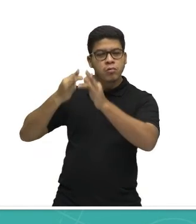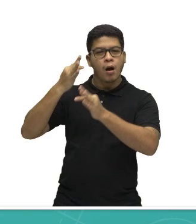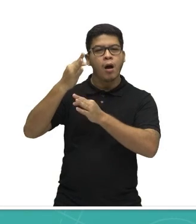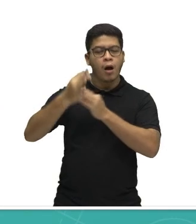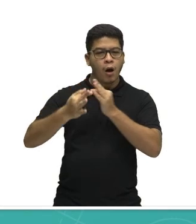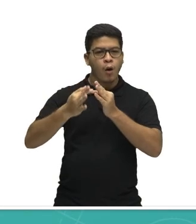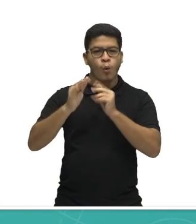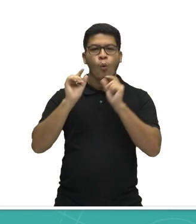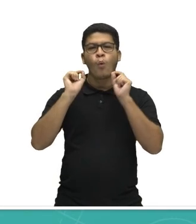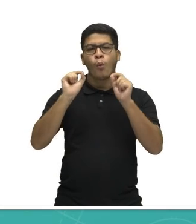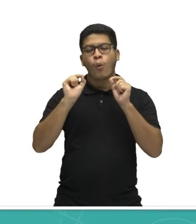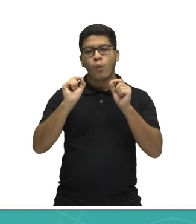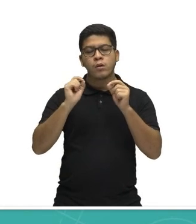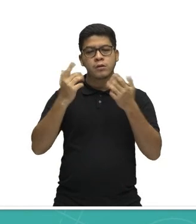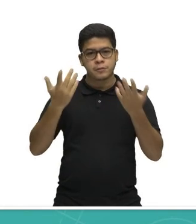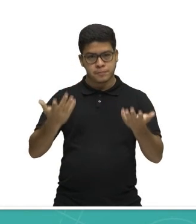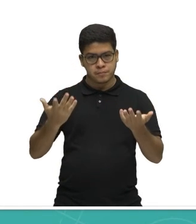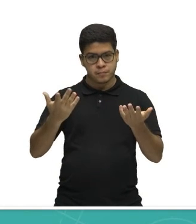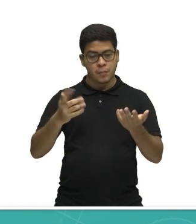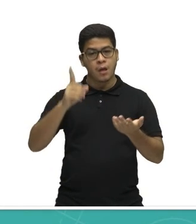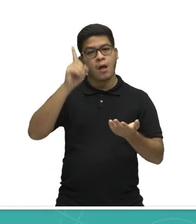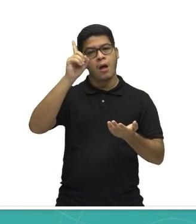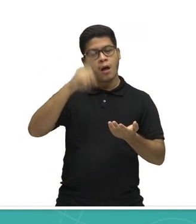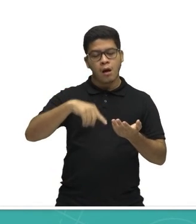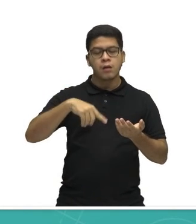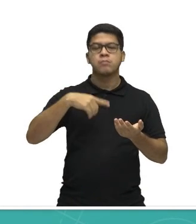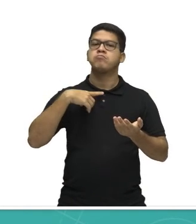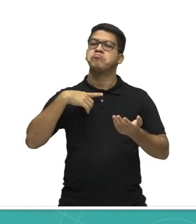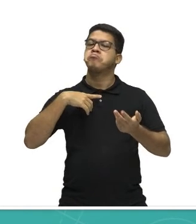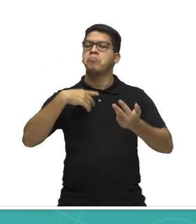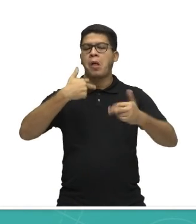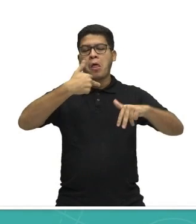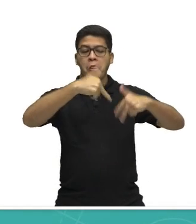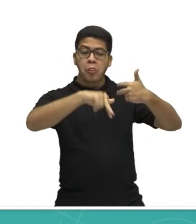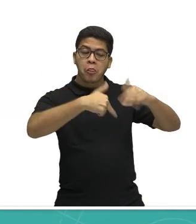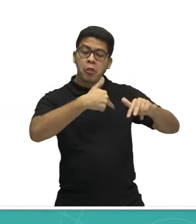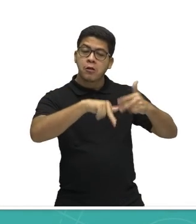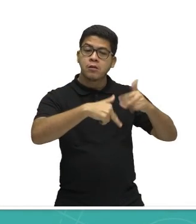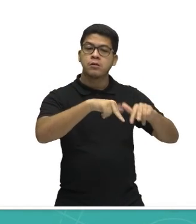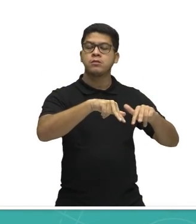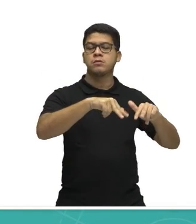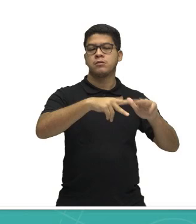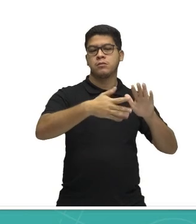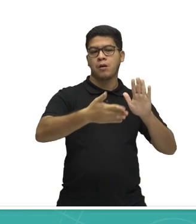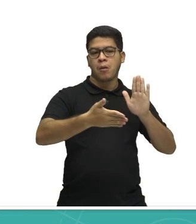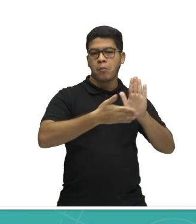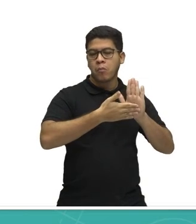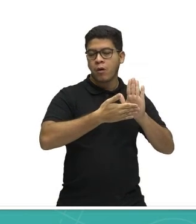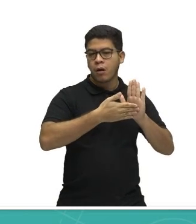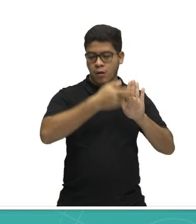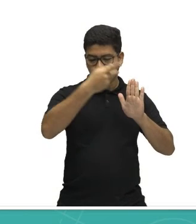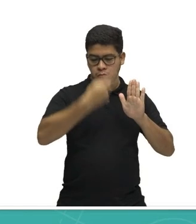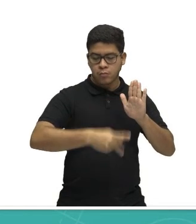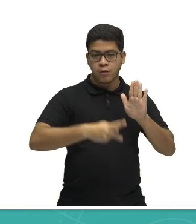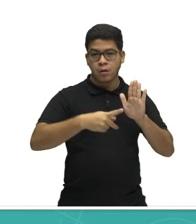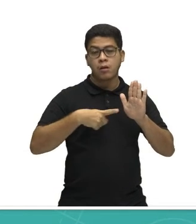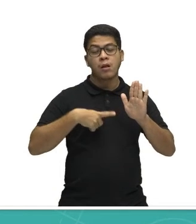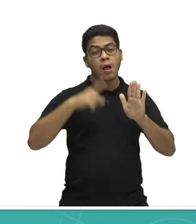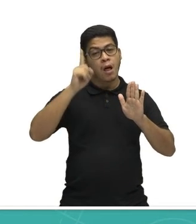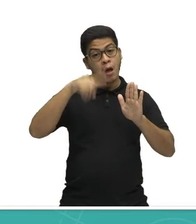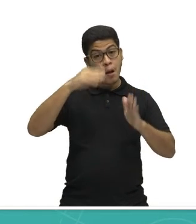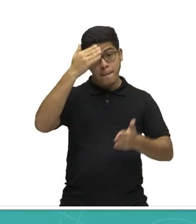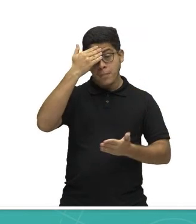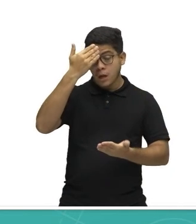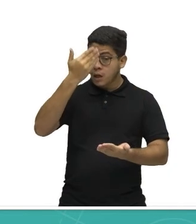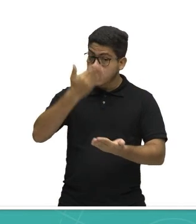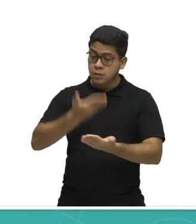esse folclore? São as danças típicas do seu município, são as superstições, são as lendas,